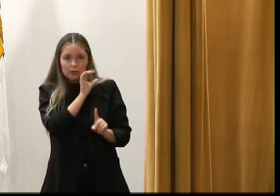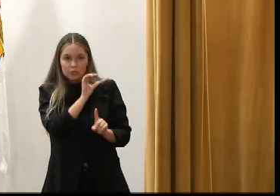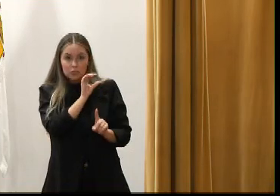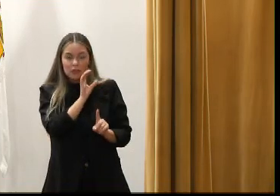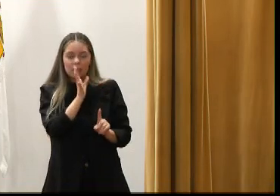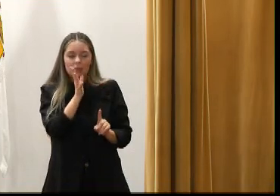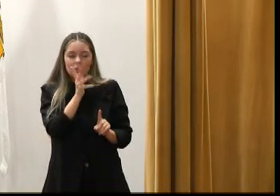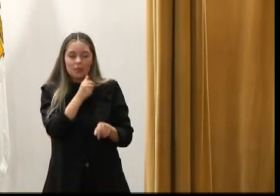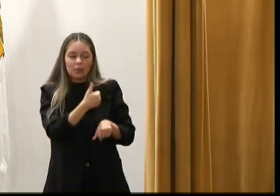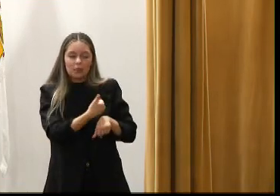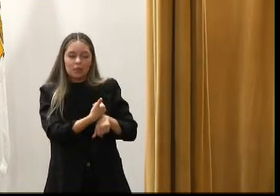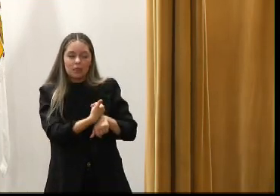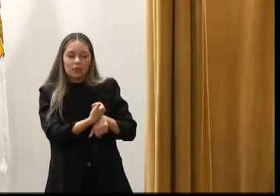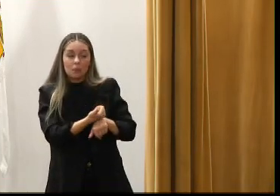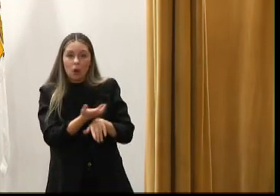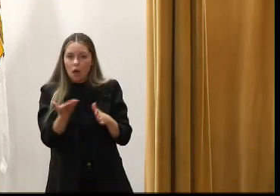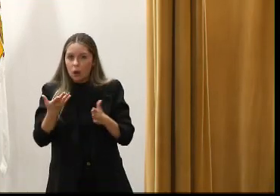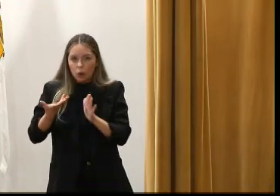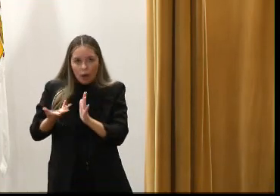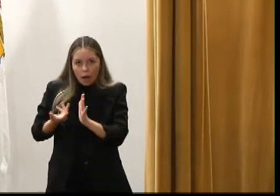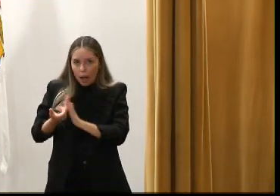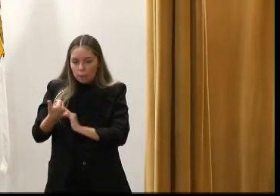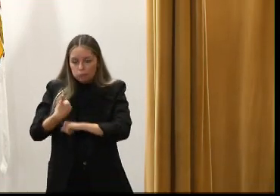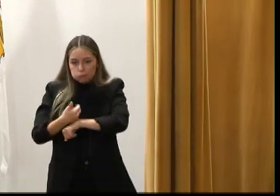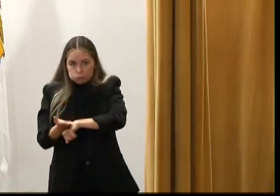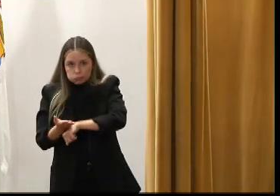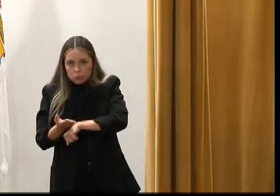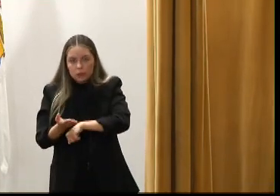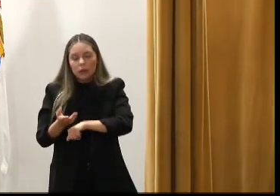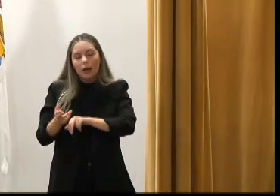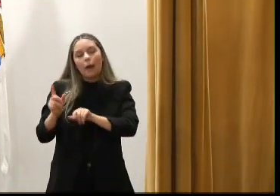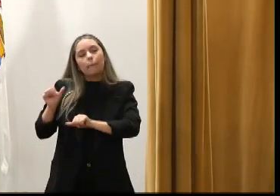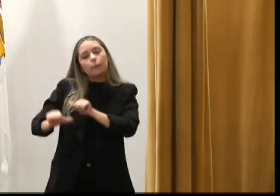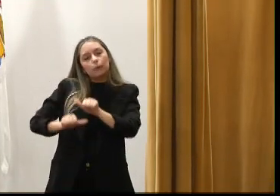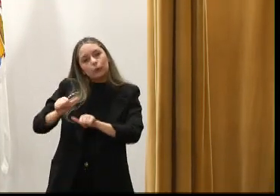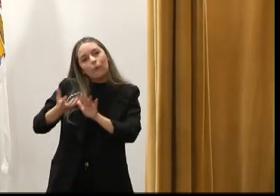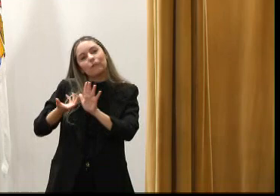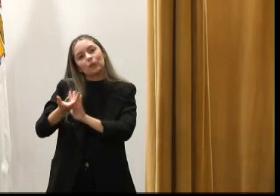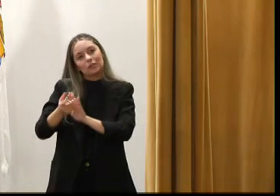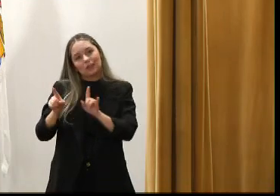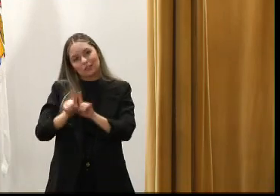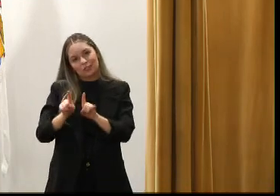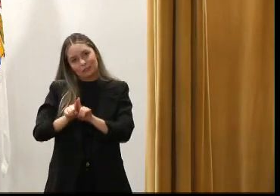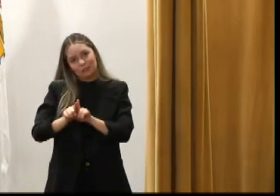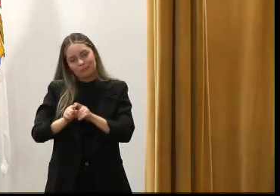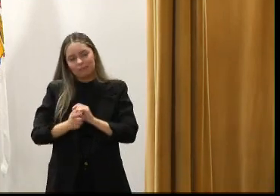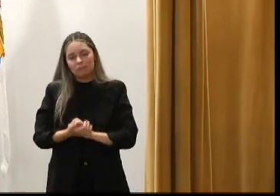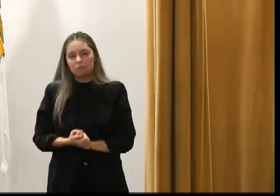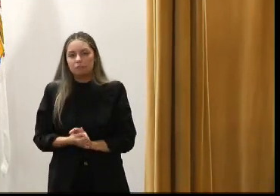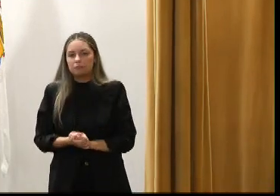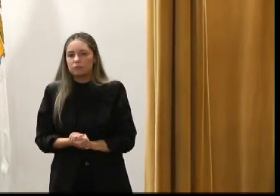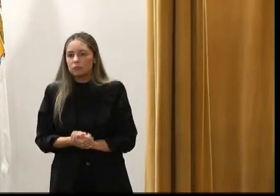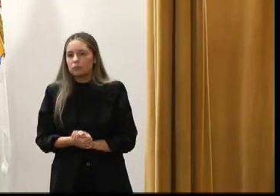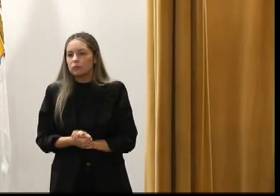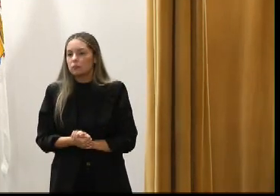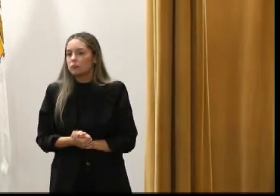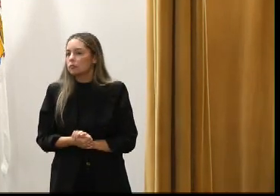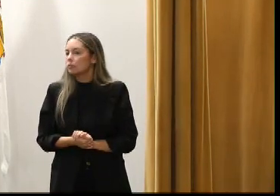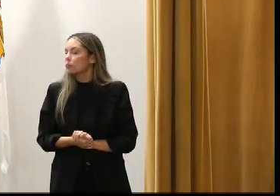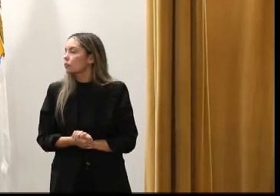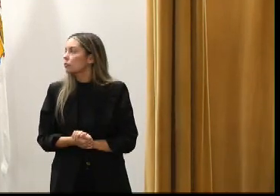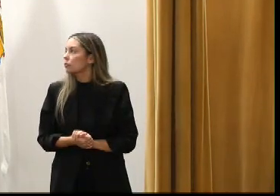lenta. Agora está muito mais rápido. Então, a questão não é só a mudança, mas a velocidade da mudança. Tá?